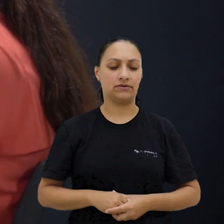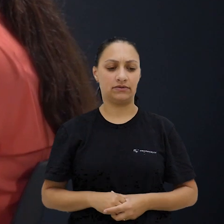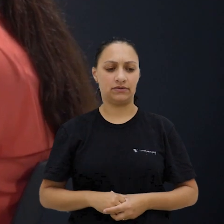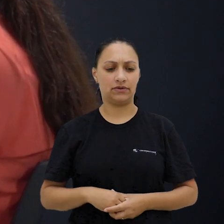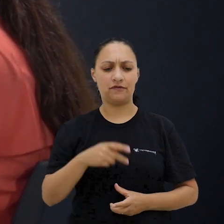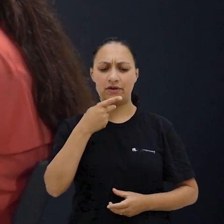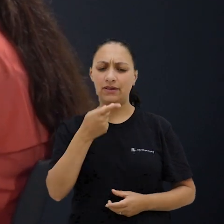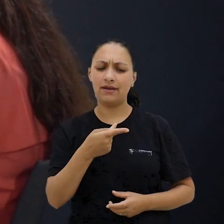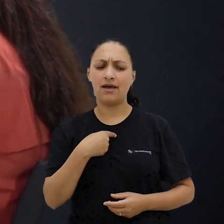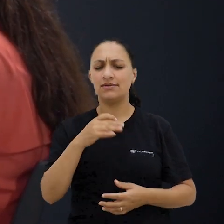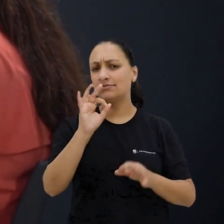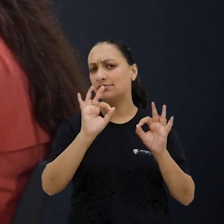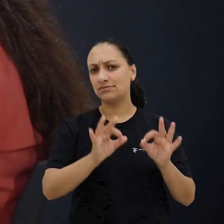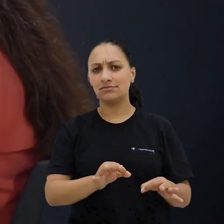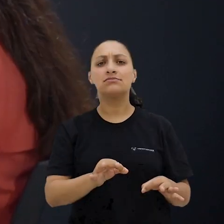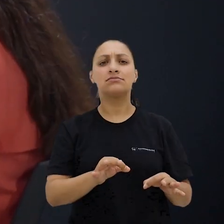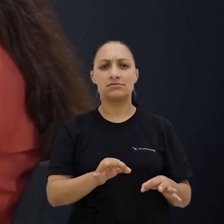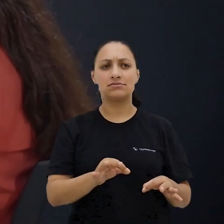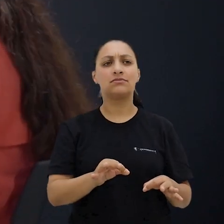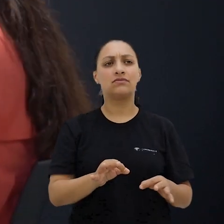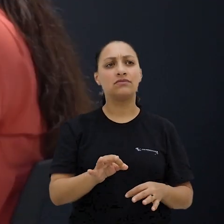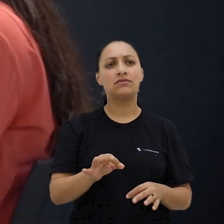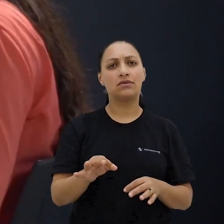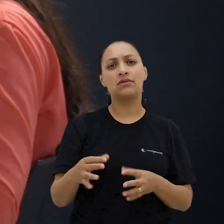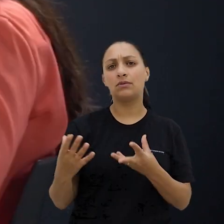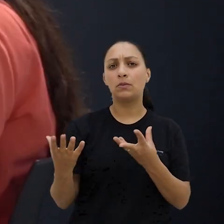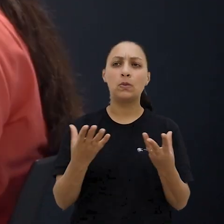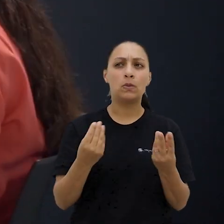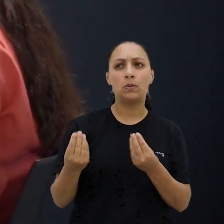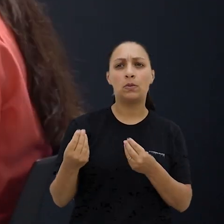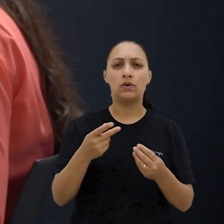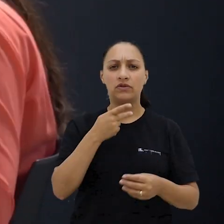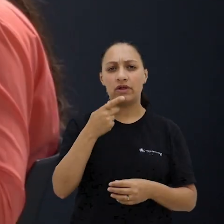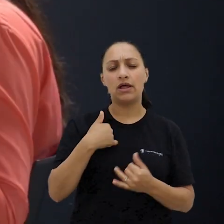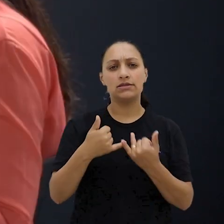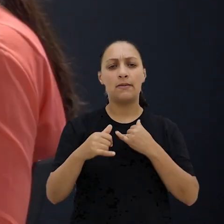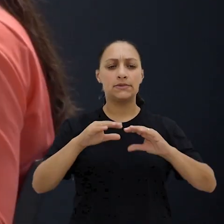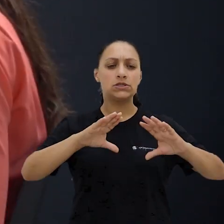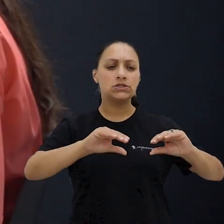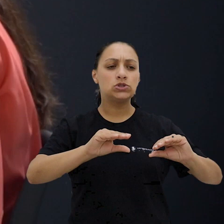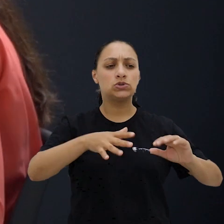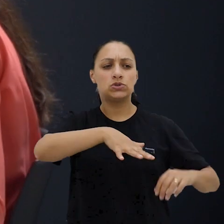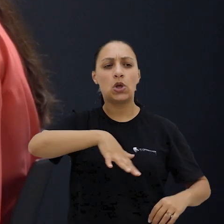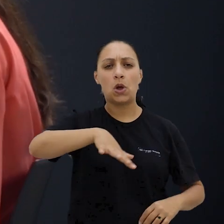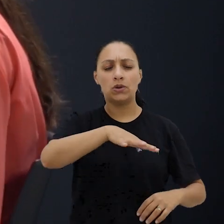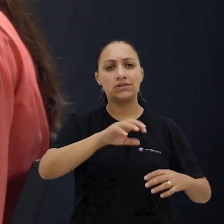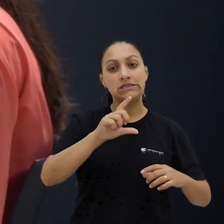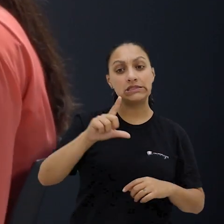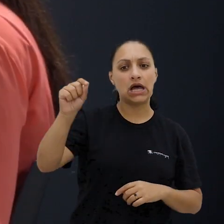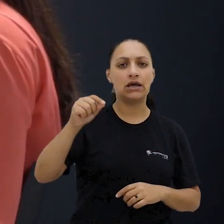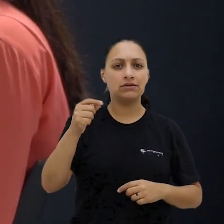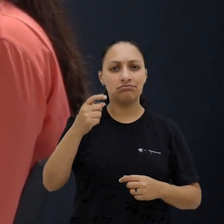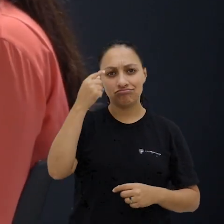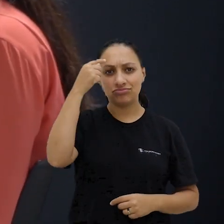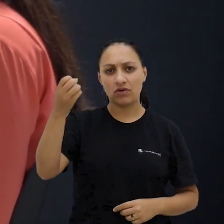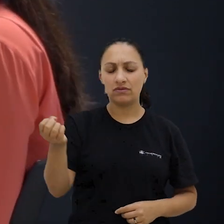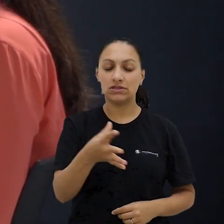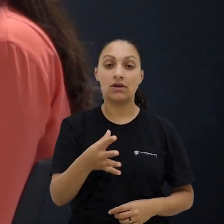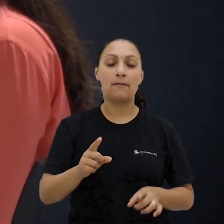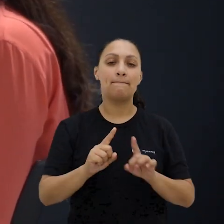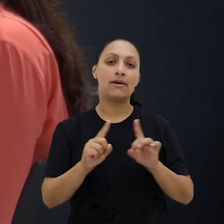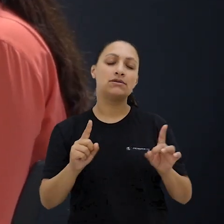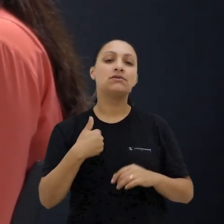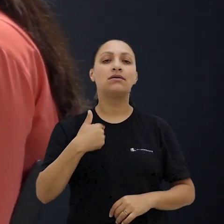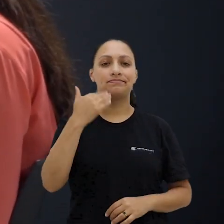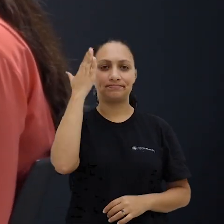falei assim, com certeza, a gente fala muito de sair da zona de conforto, abrir, falar de inovação. E aí eu falei assim,